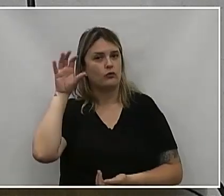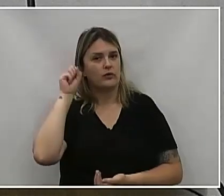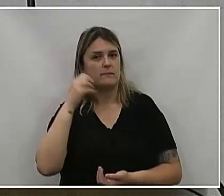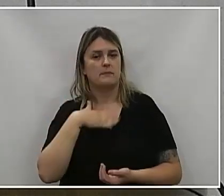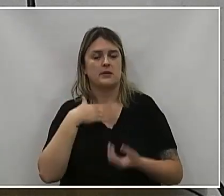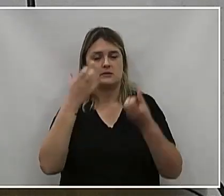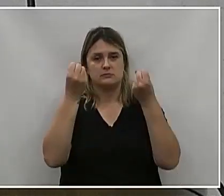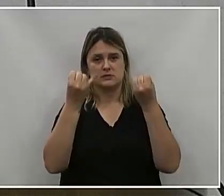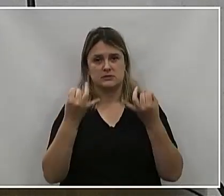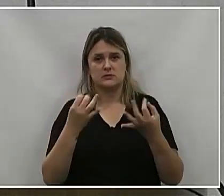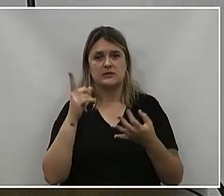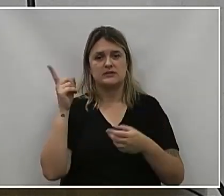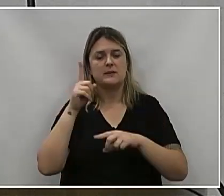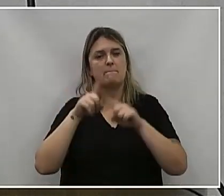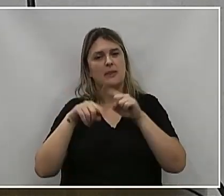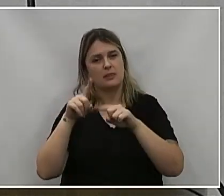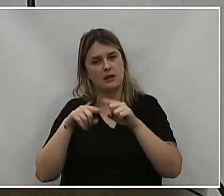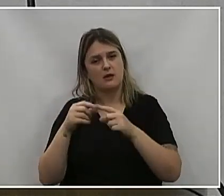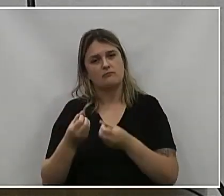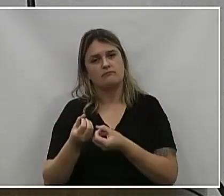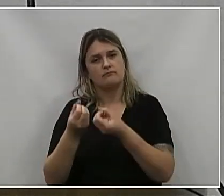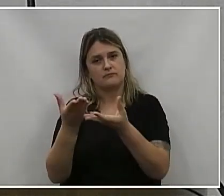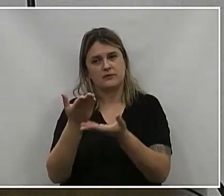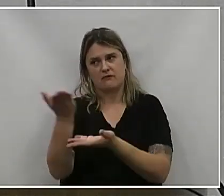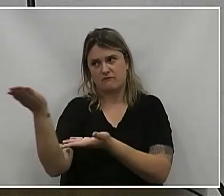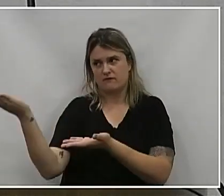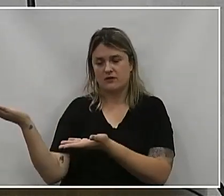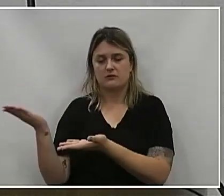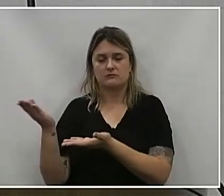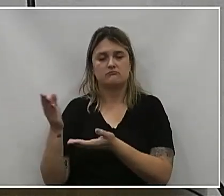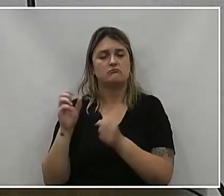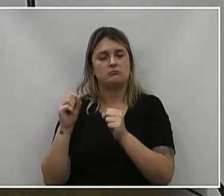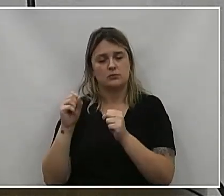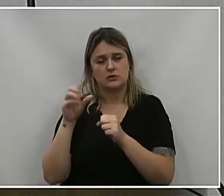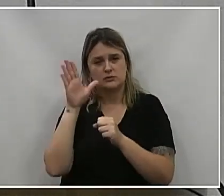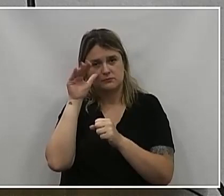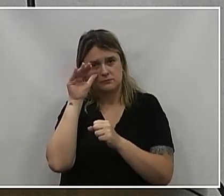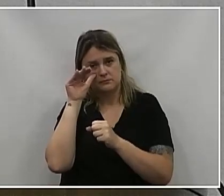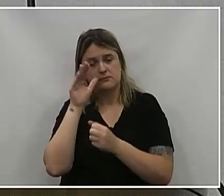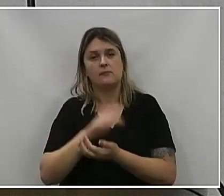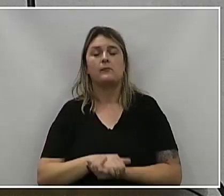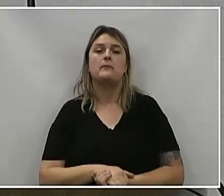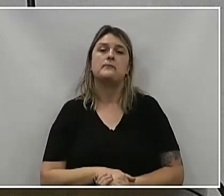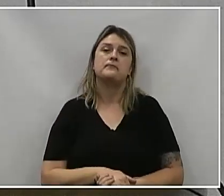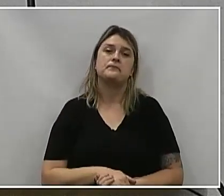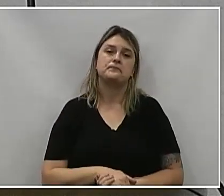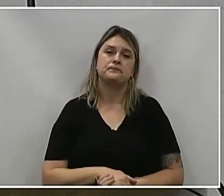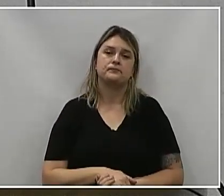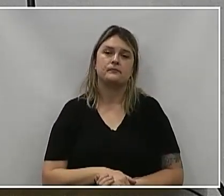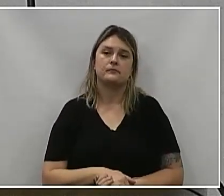né? Esse material a gente vai disponibilizar para o Legislativo, para fazer as consultas